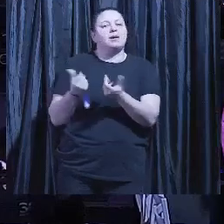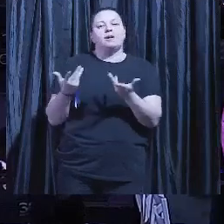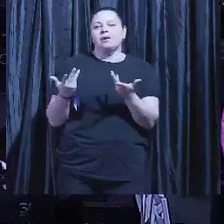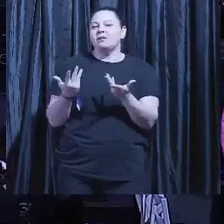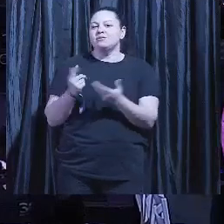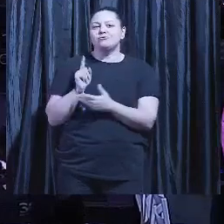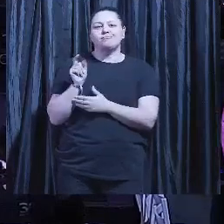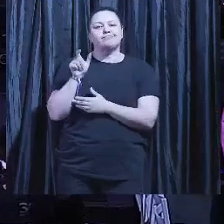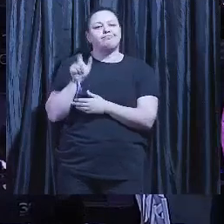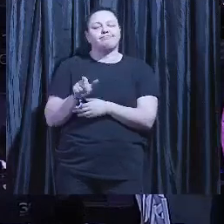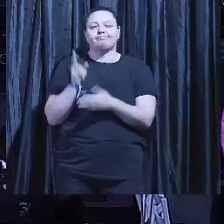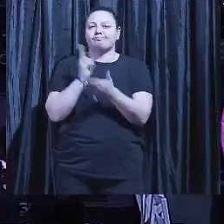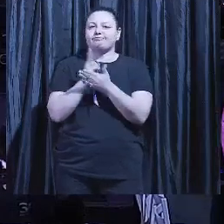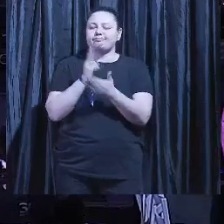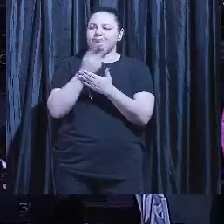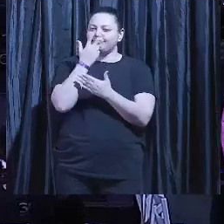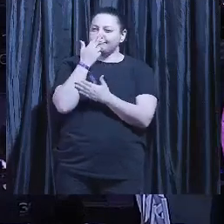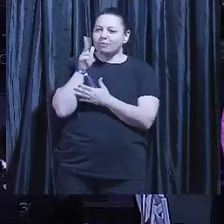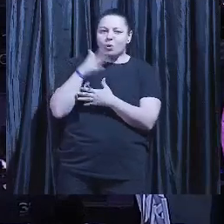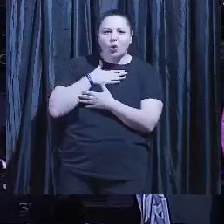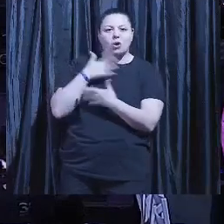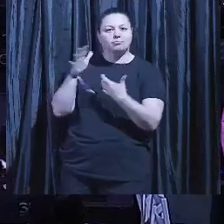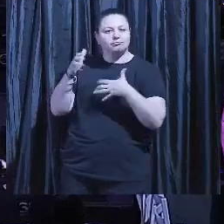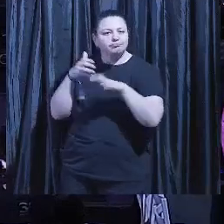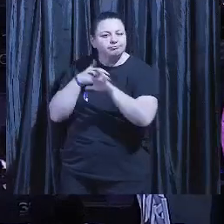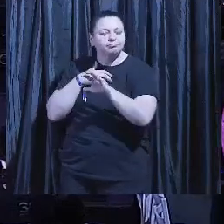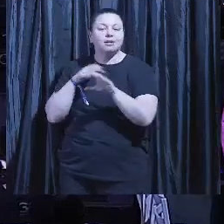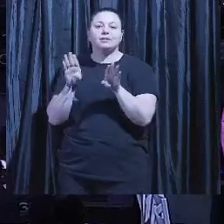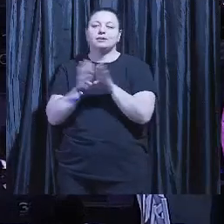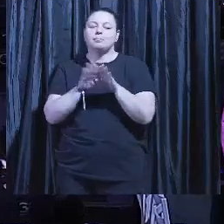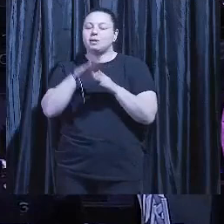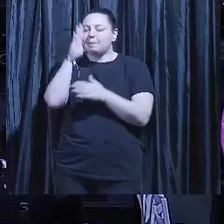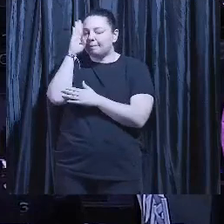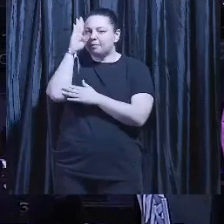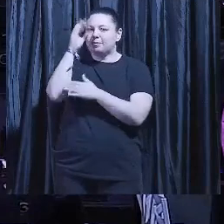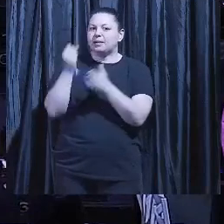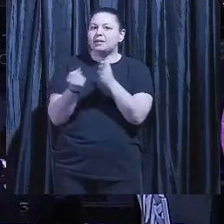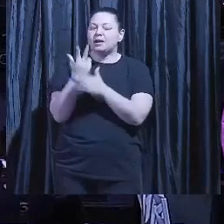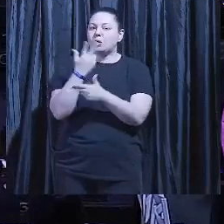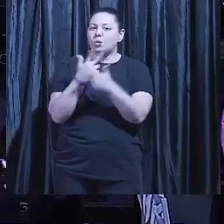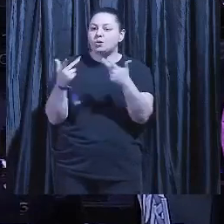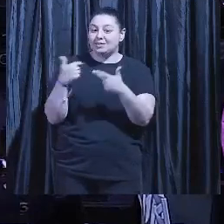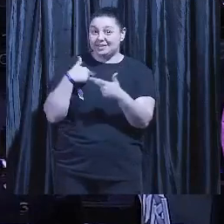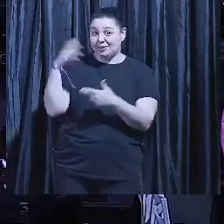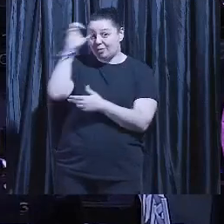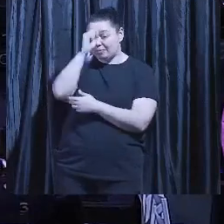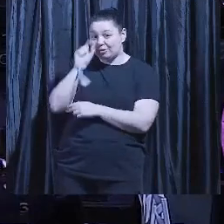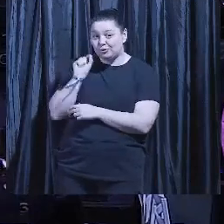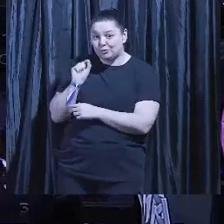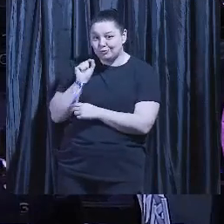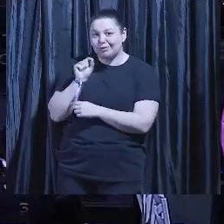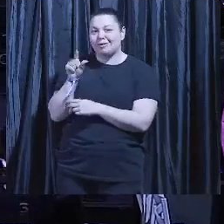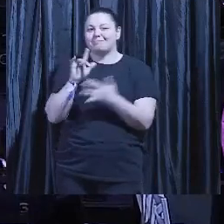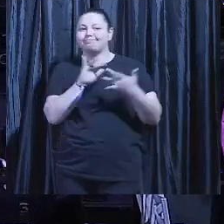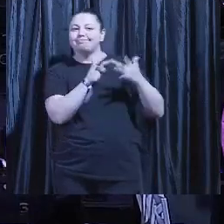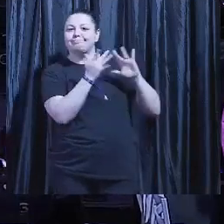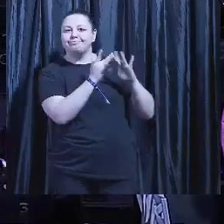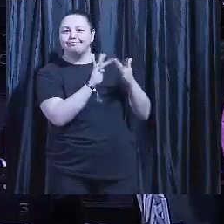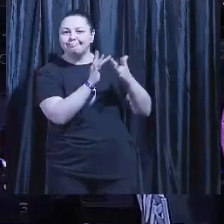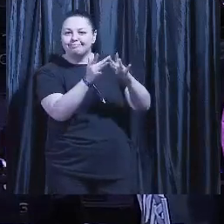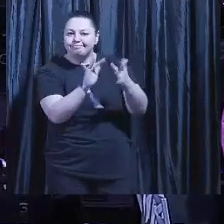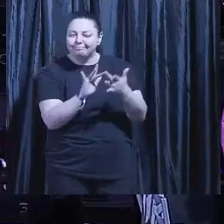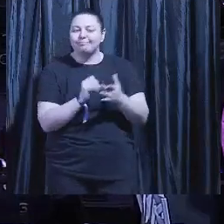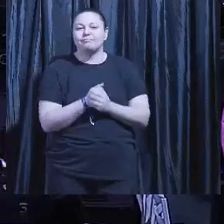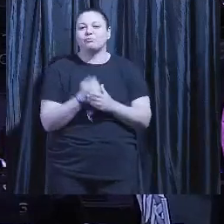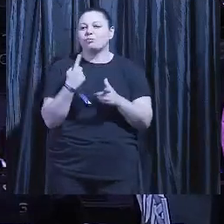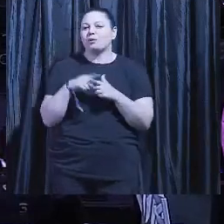sensibilidade, de olhar para o outro, mas de principalmente construir algo que eu aprendi muito com ele, foi de fazer pontes. Assim, ele poderia, não